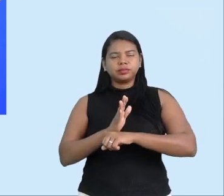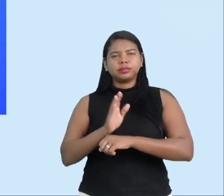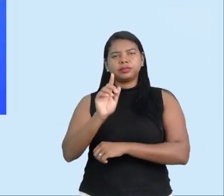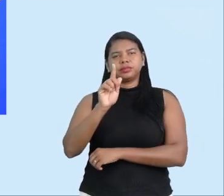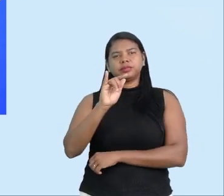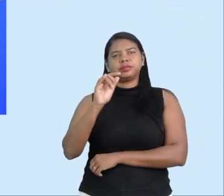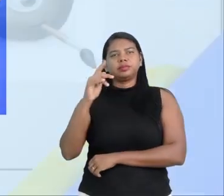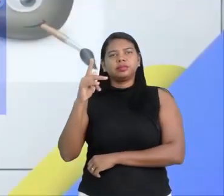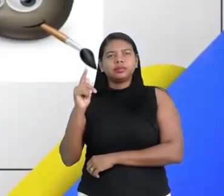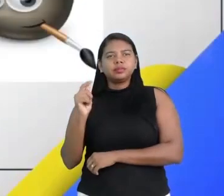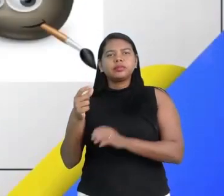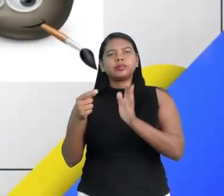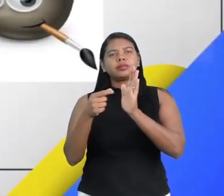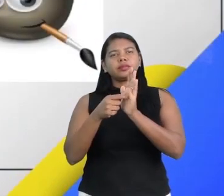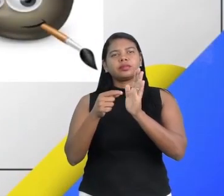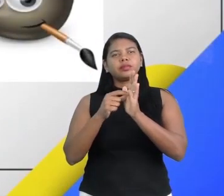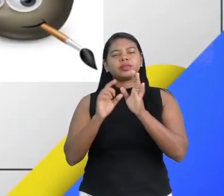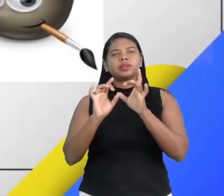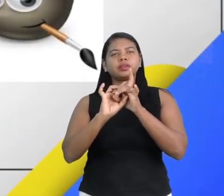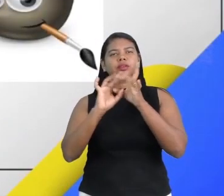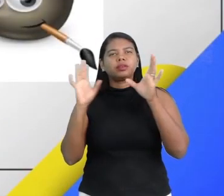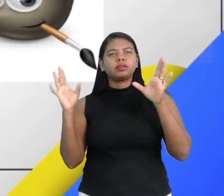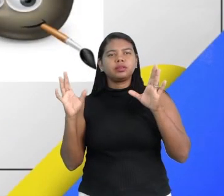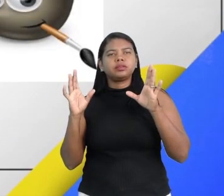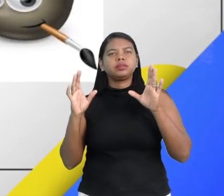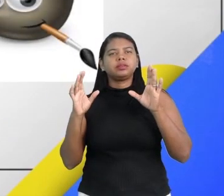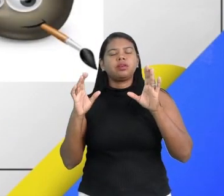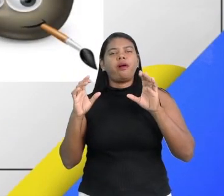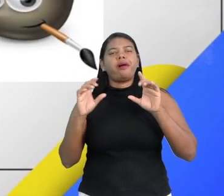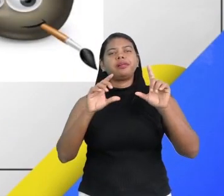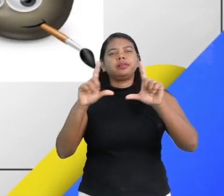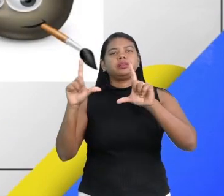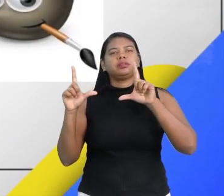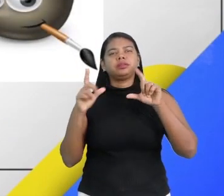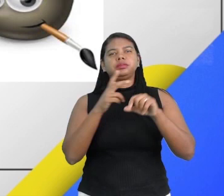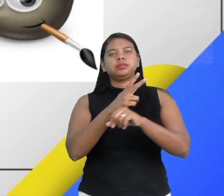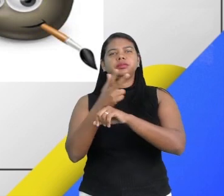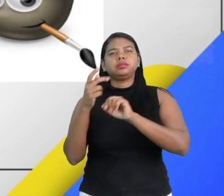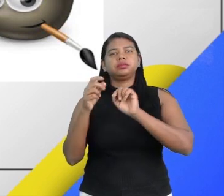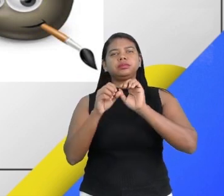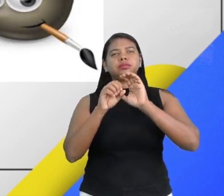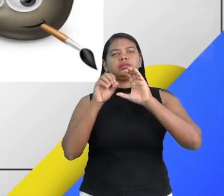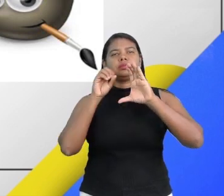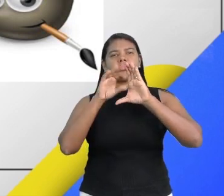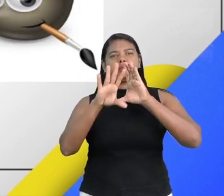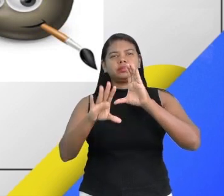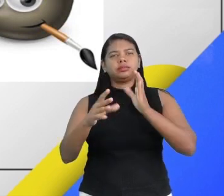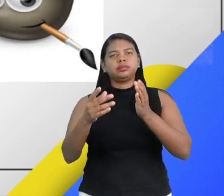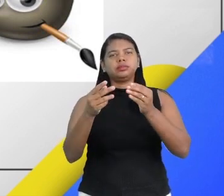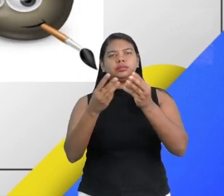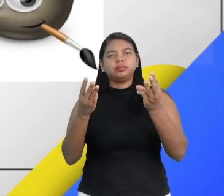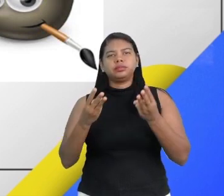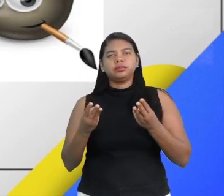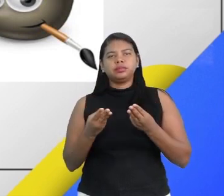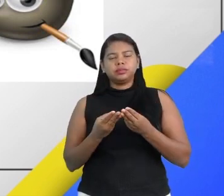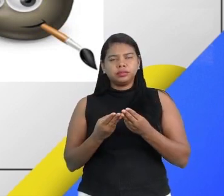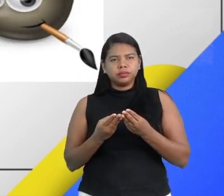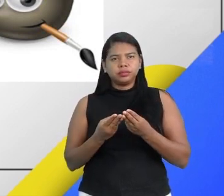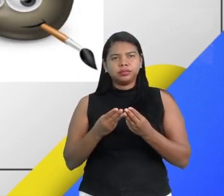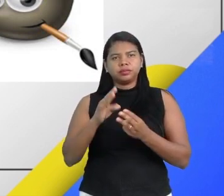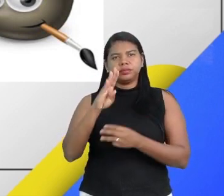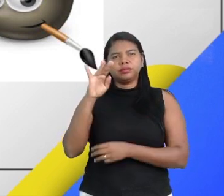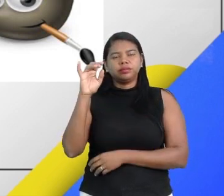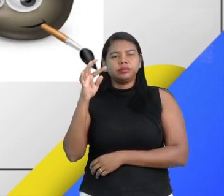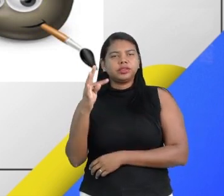livre, gratuito, de edição de imagens rasterizadas, ou seja, ele trabalha com mapa de bits, ele não trabalha com vetor. Pode